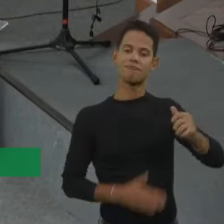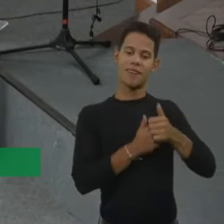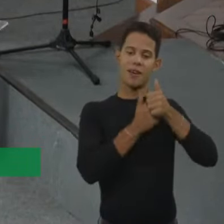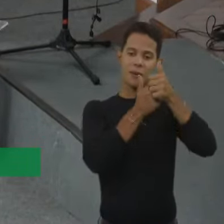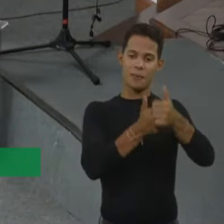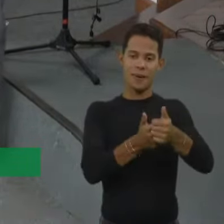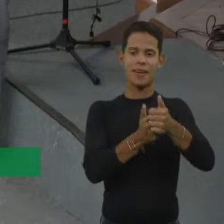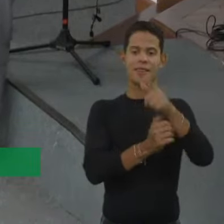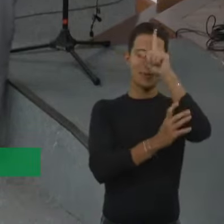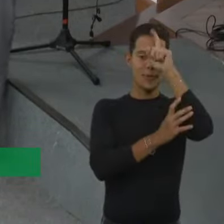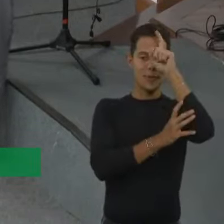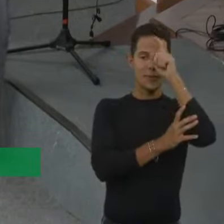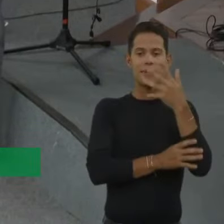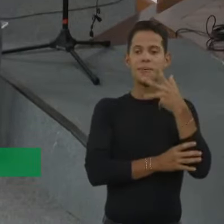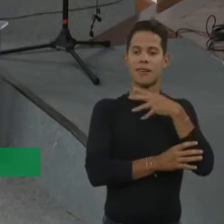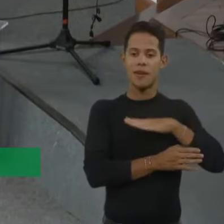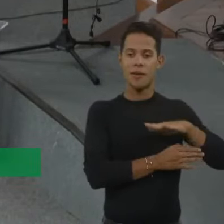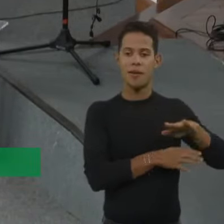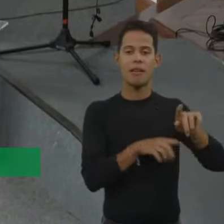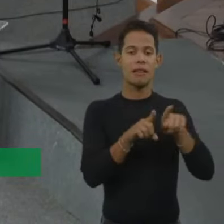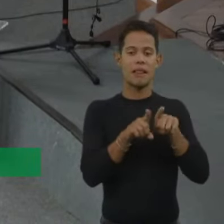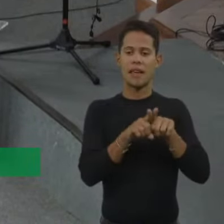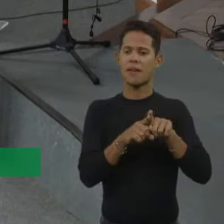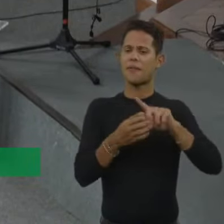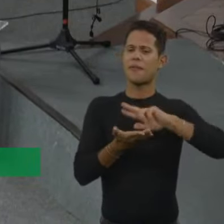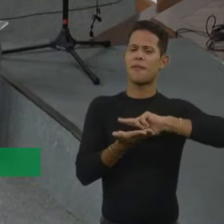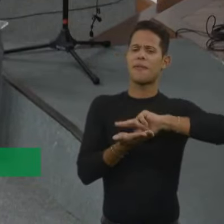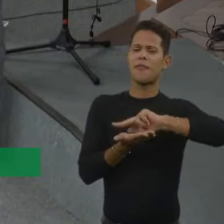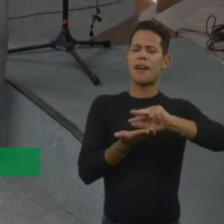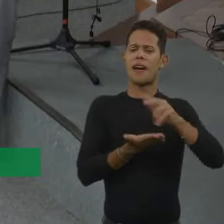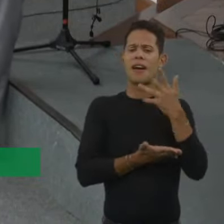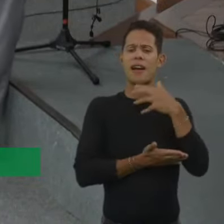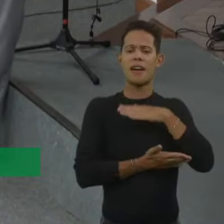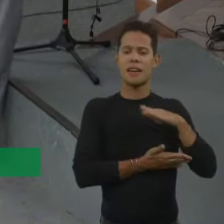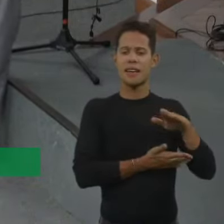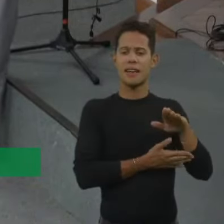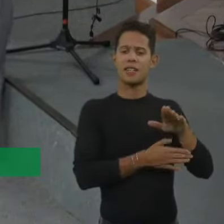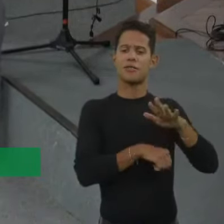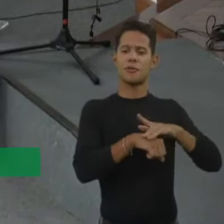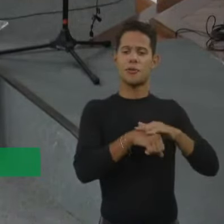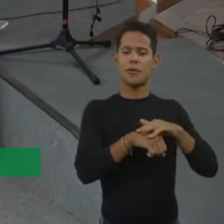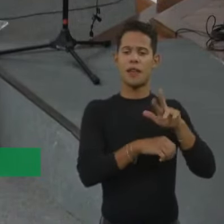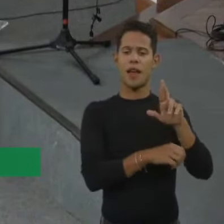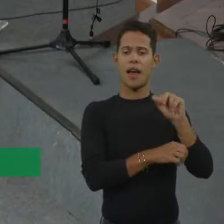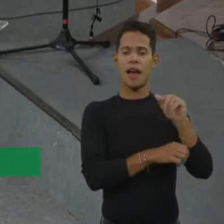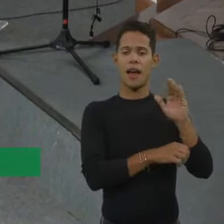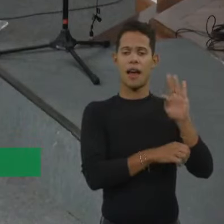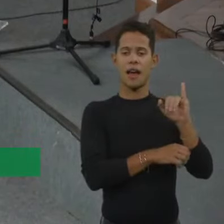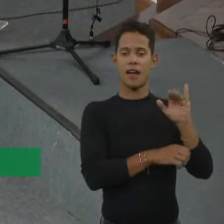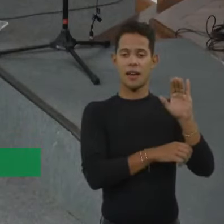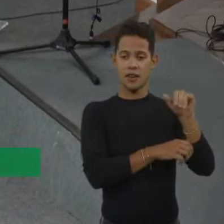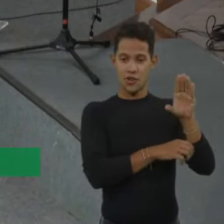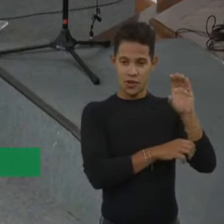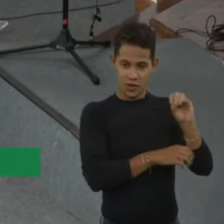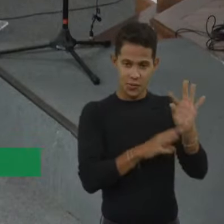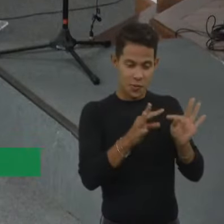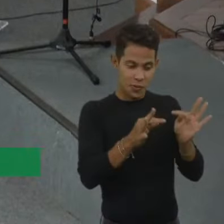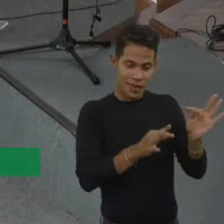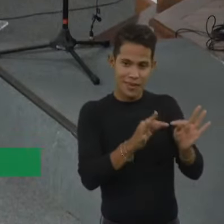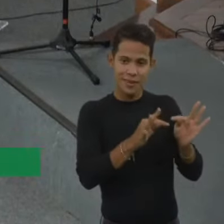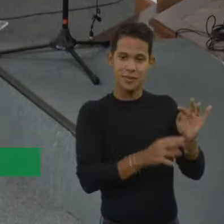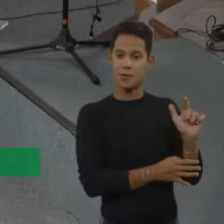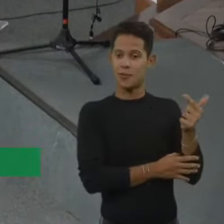Nós temos várias crianças com raquitismo, que até então não eram tratadas, e agora, né, as crianças com acondroplasia,